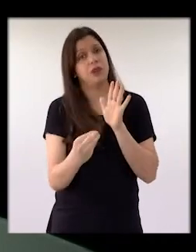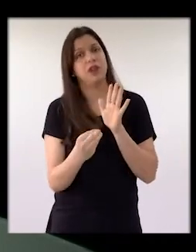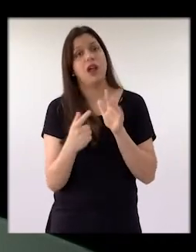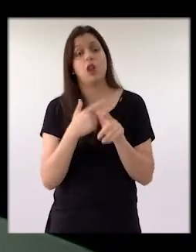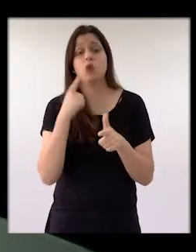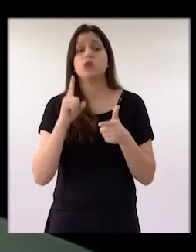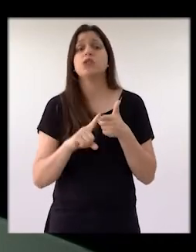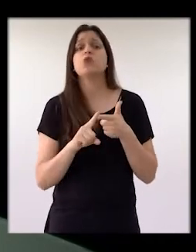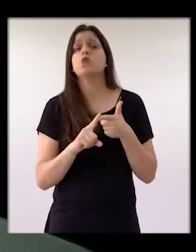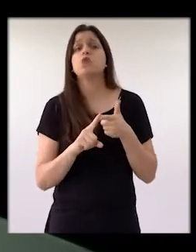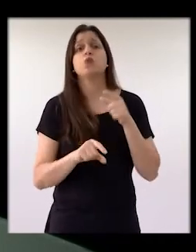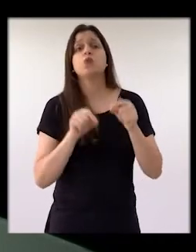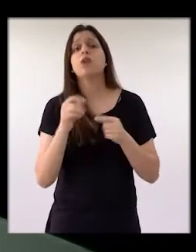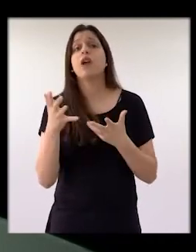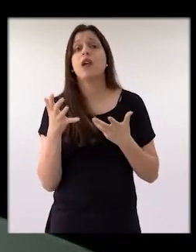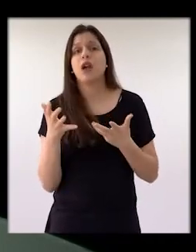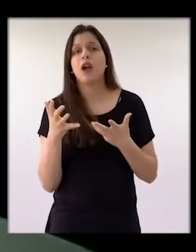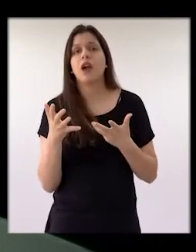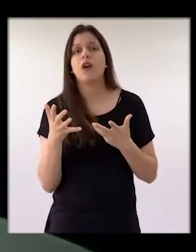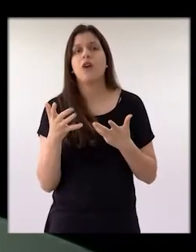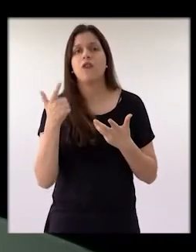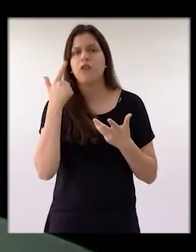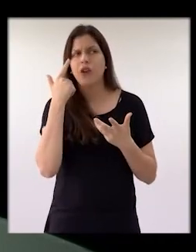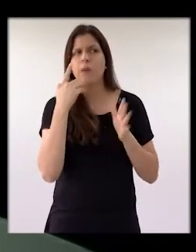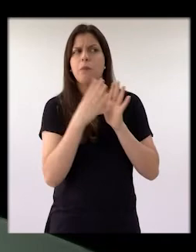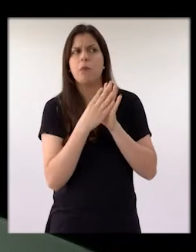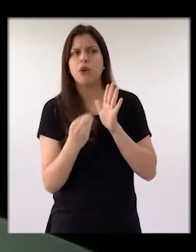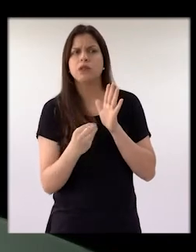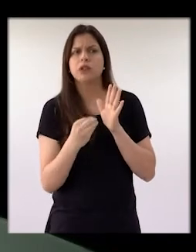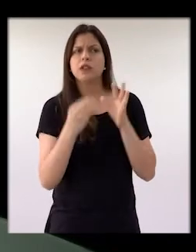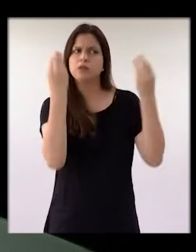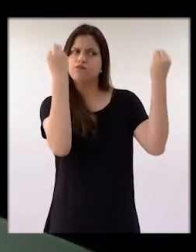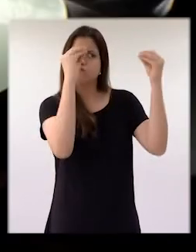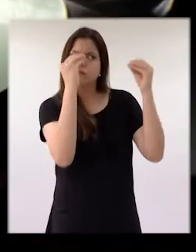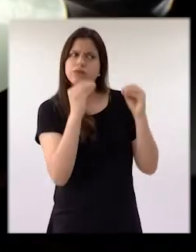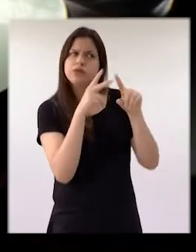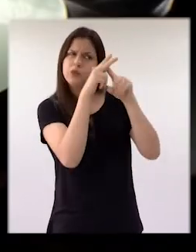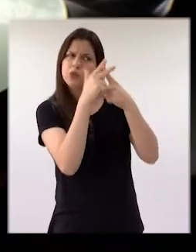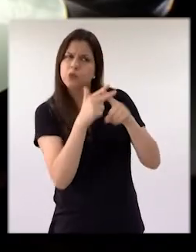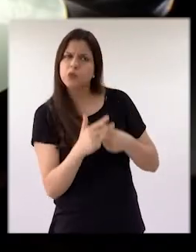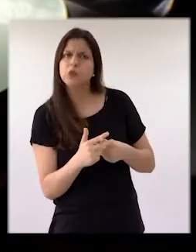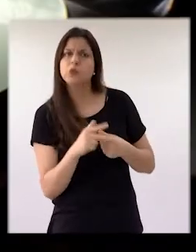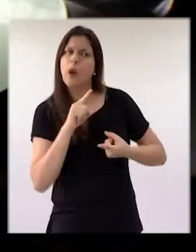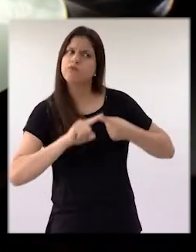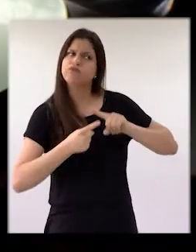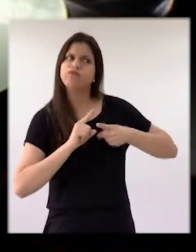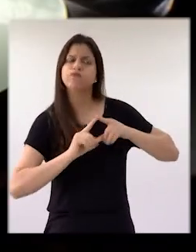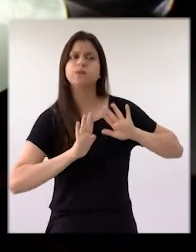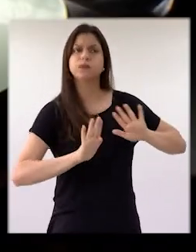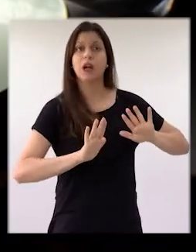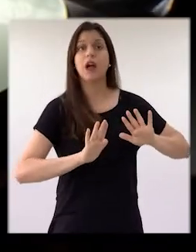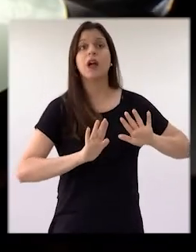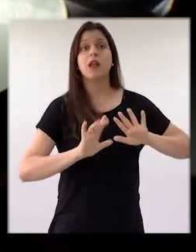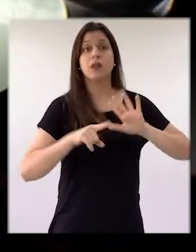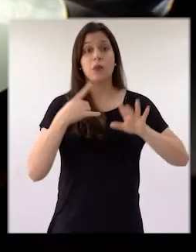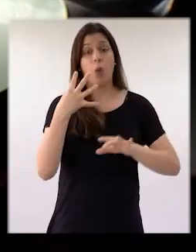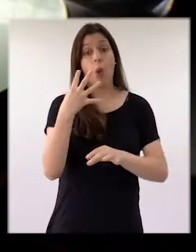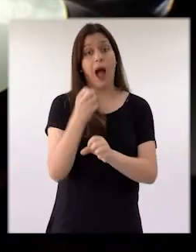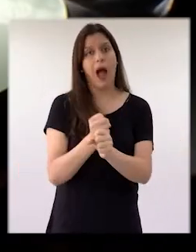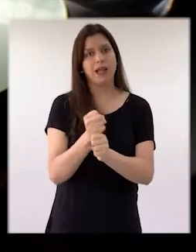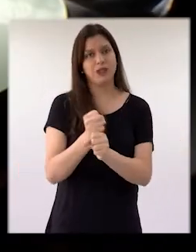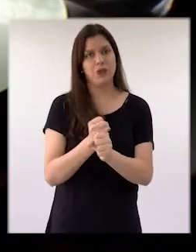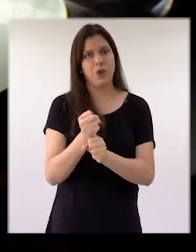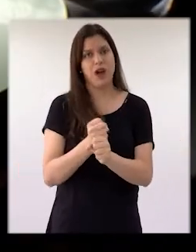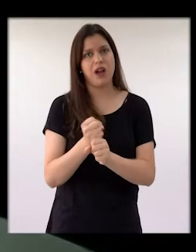etapa foi realmente testar os modelos. A segunda etapa, o que eu quero? Arrumar os modelos, né, ajustá-los todos